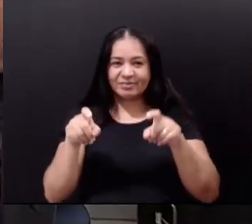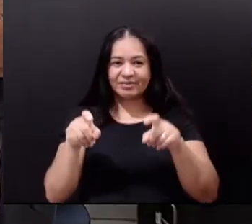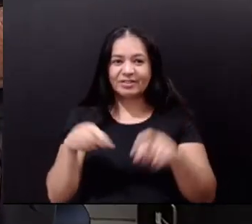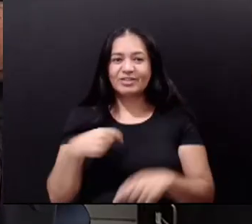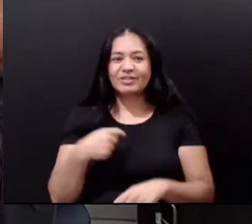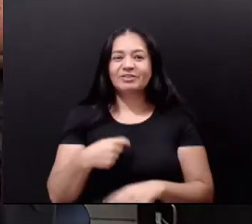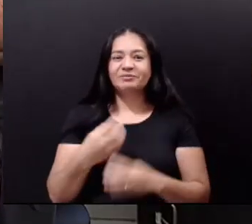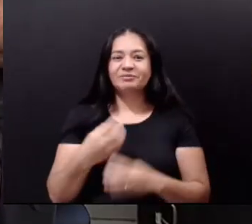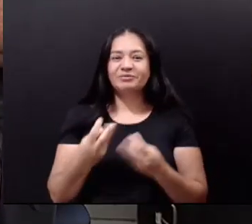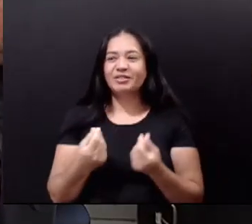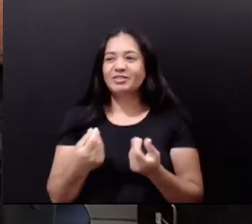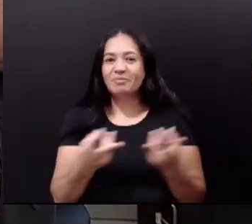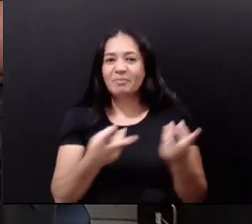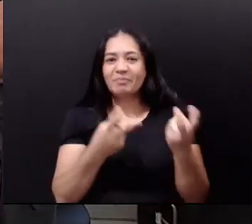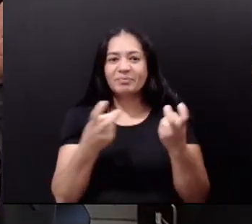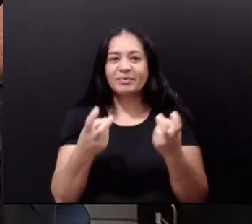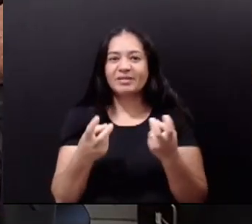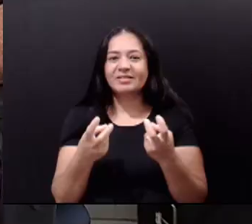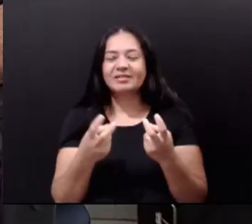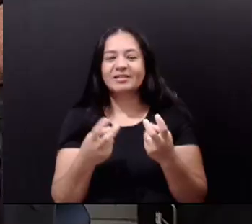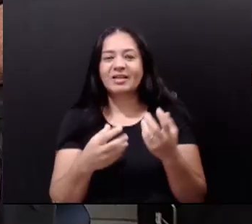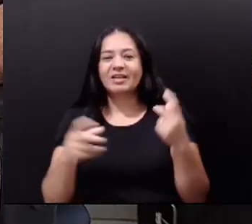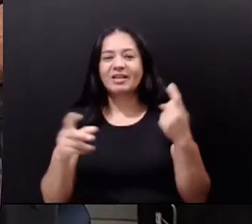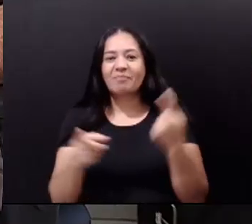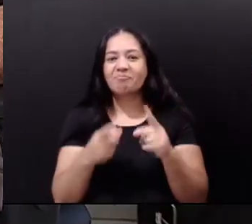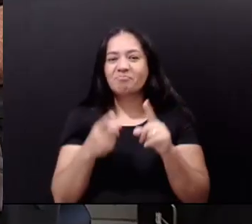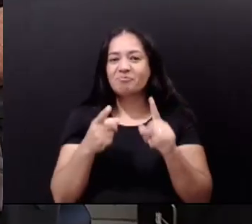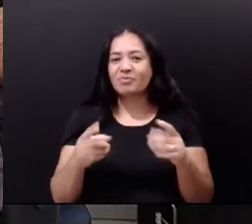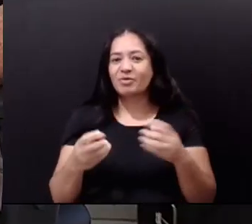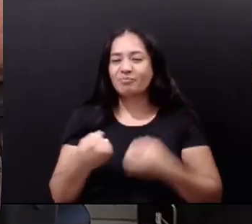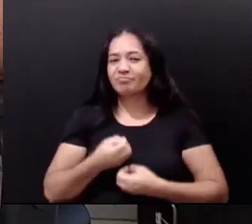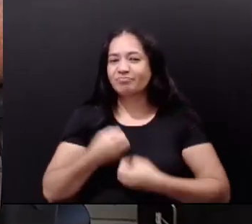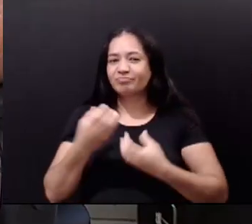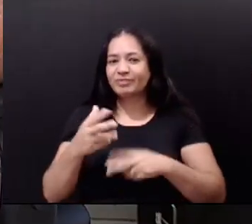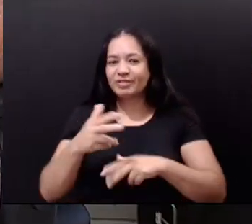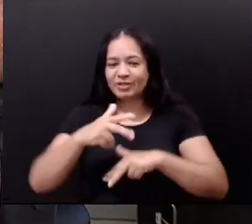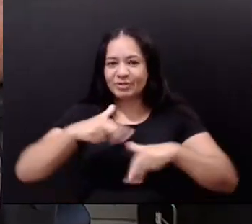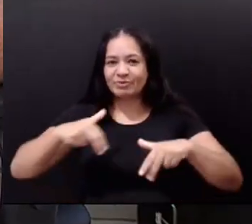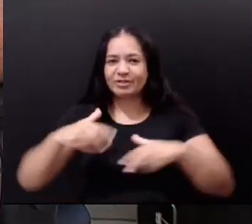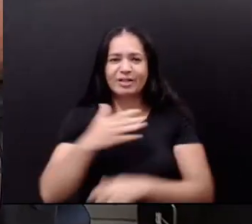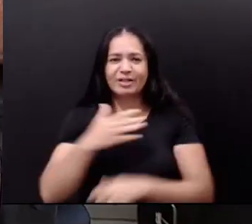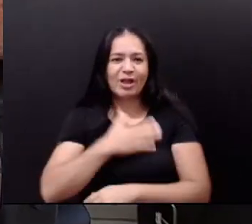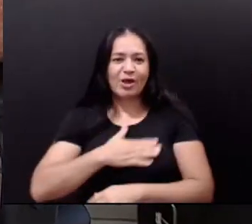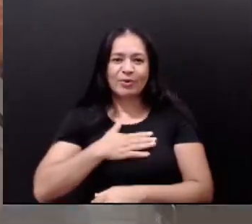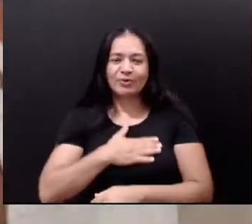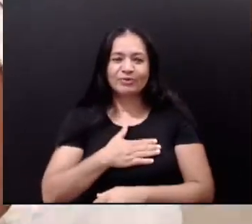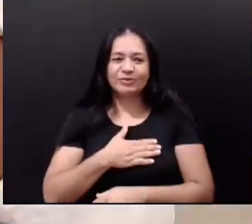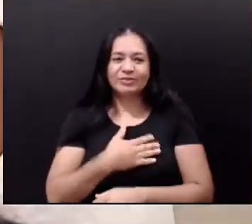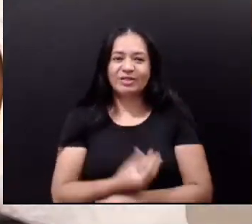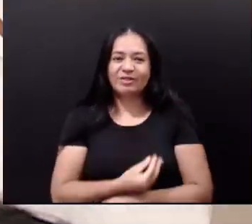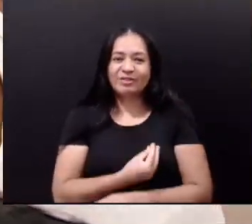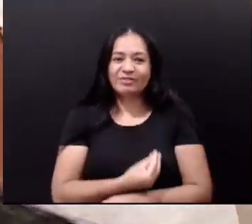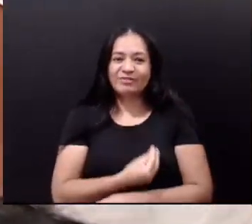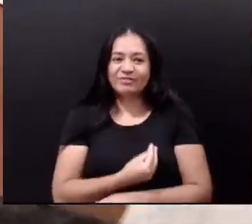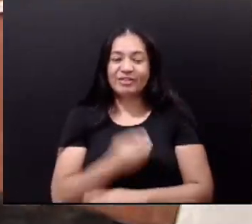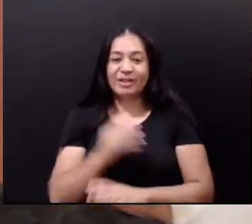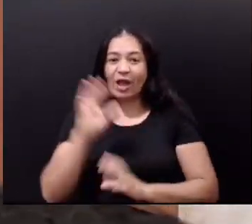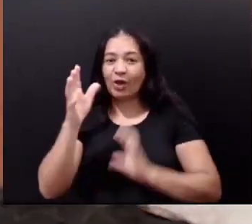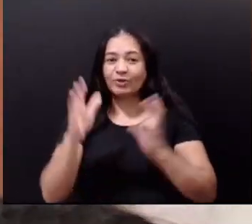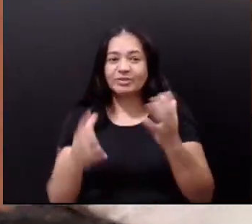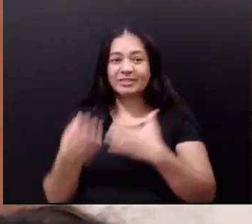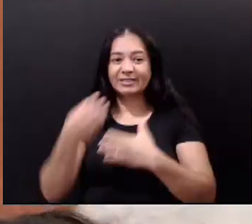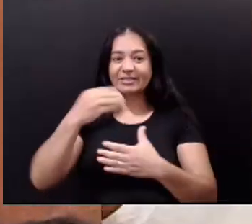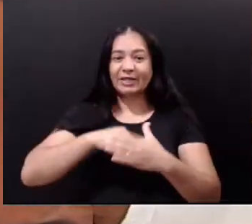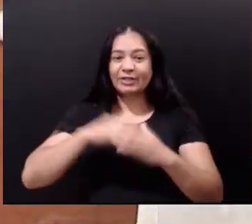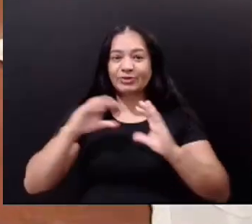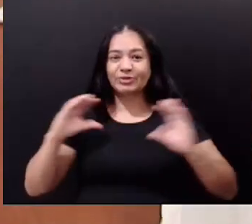ouve música, e vê poesia, e vê o pessoal dançando, isso é muito gostoso. E ver a vida ali acontecendo, né? Acontecendo dentro da comunidade, liberdade que as pessoas